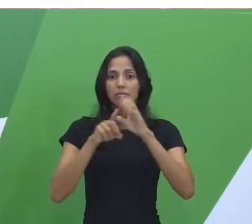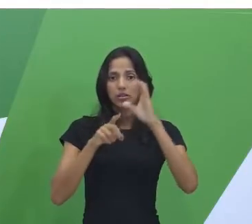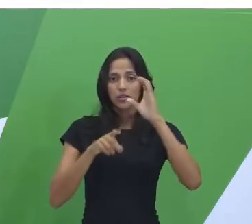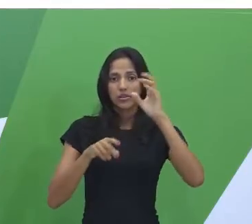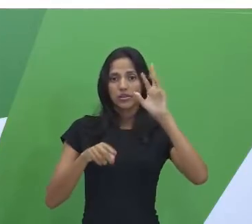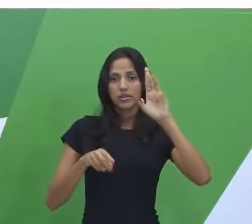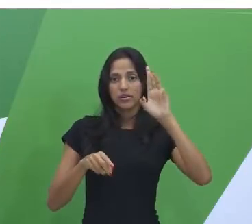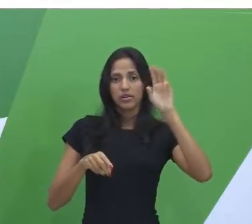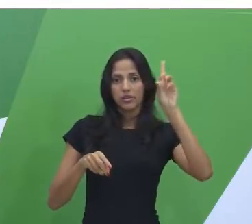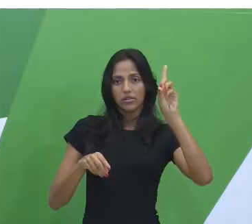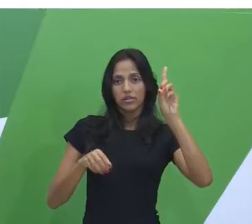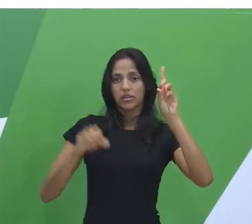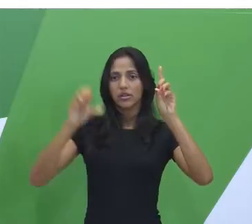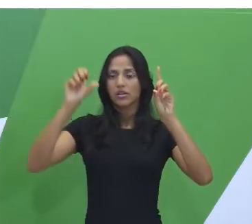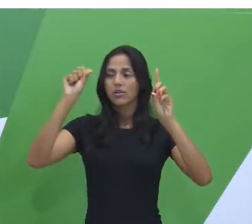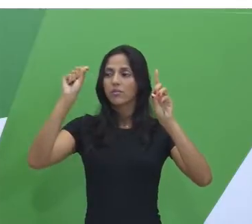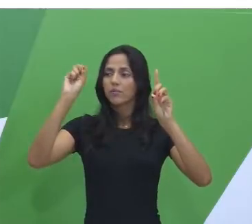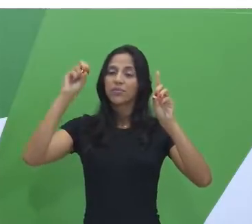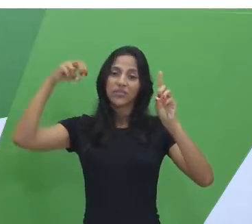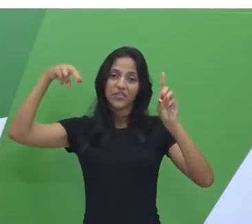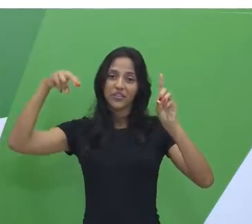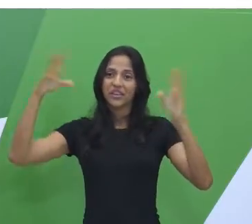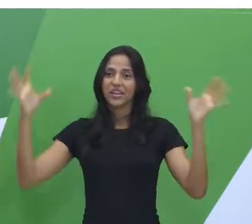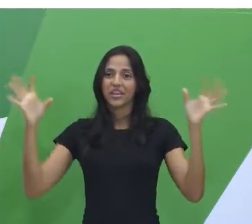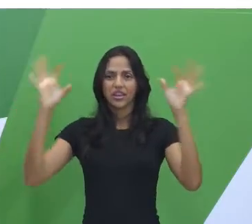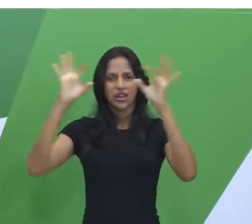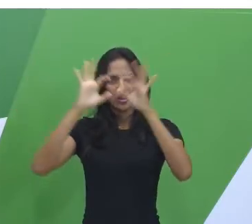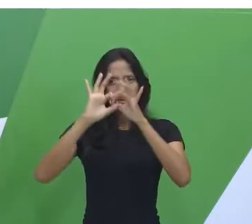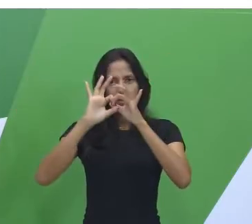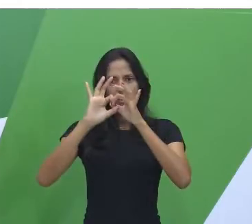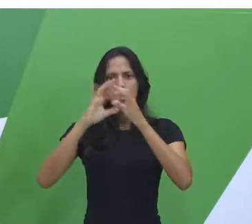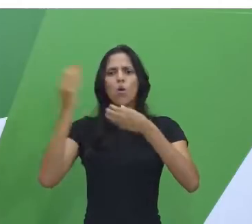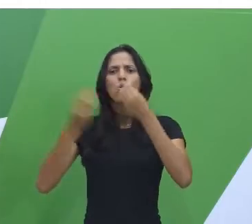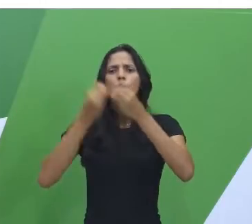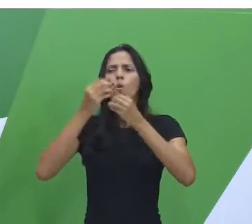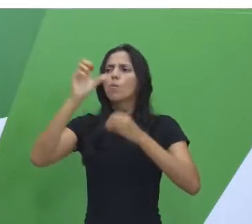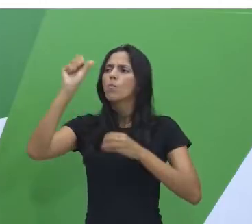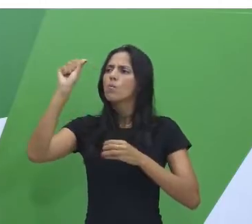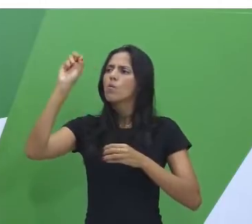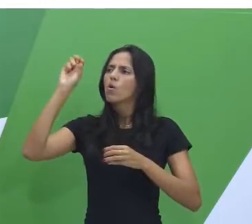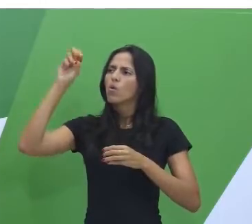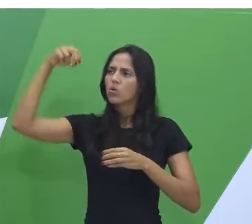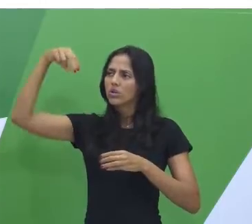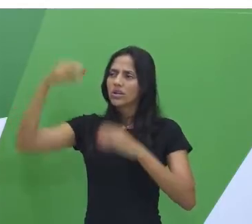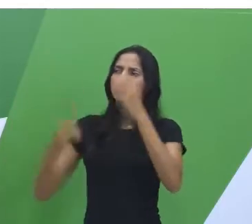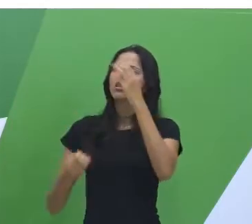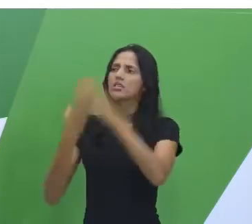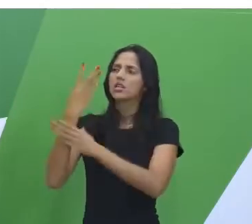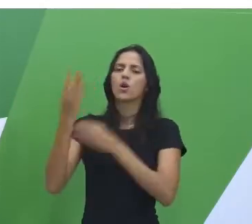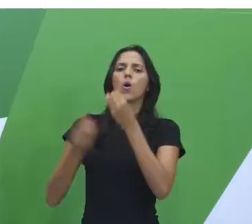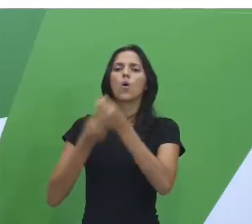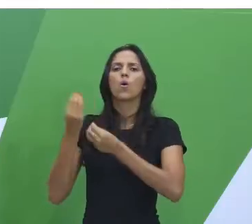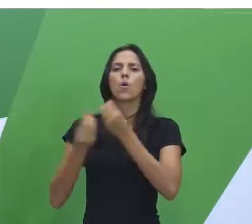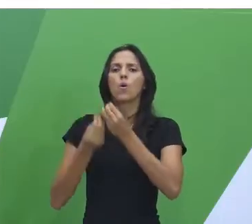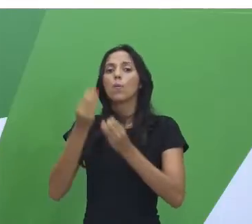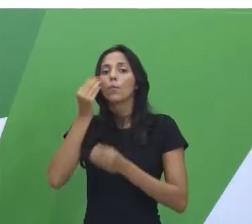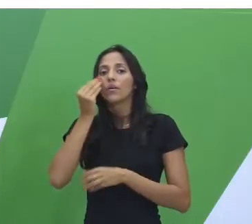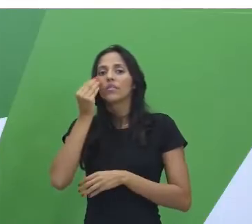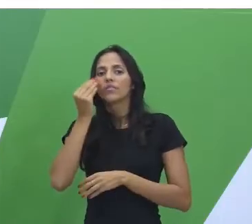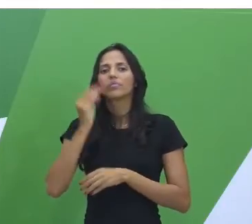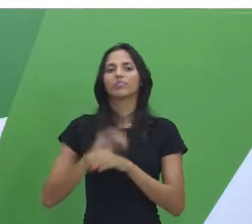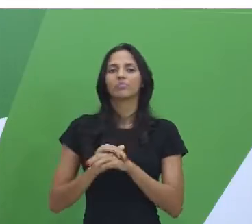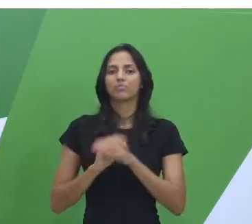a primeira relação que já parecia com seno. Mas de onde veio o seno? Vamos ver a origem. Ó.